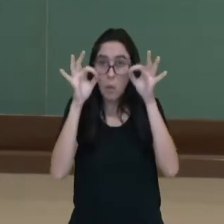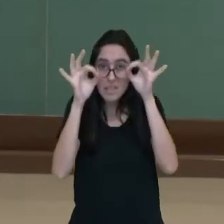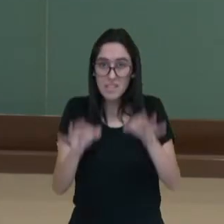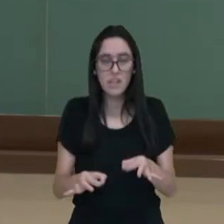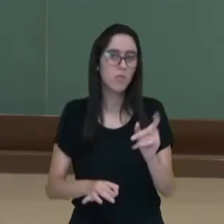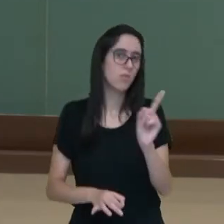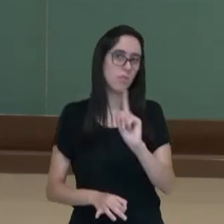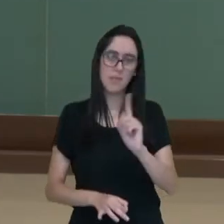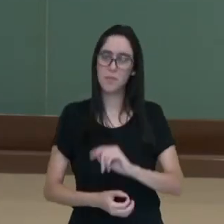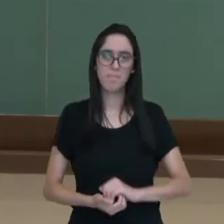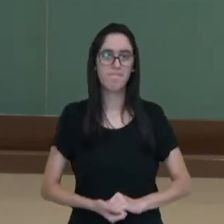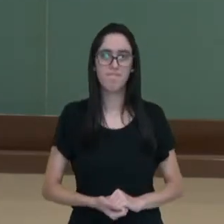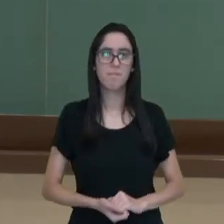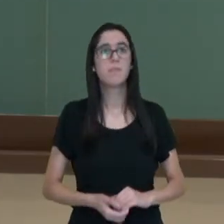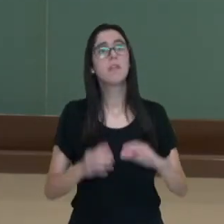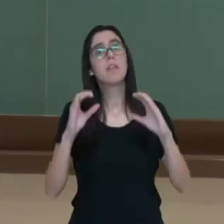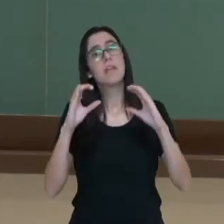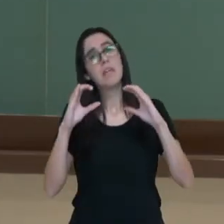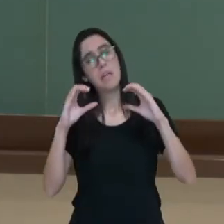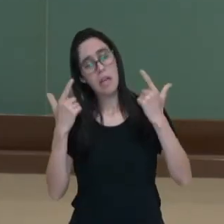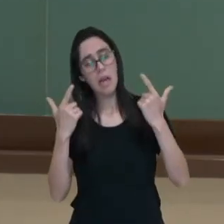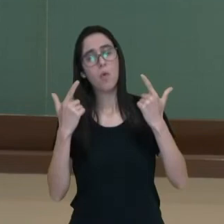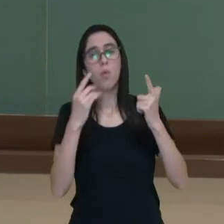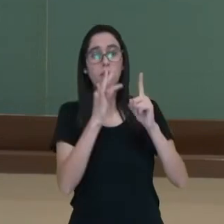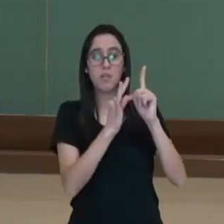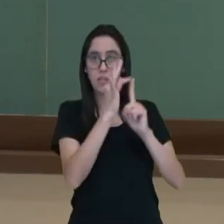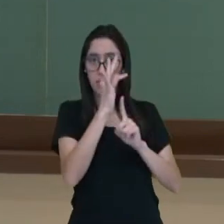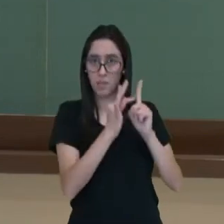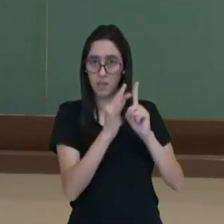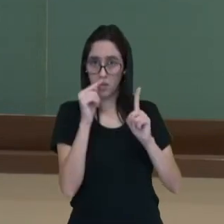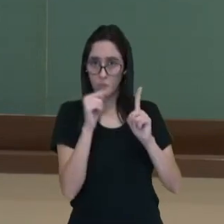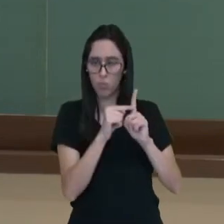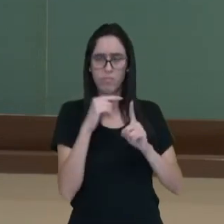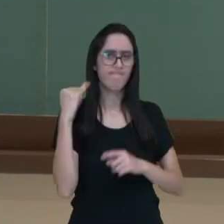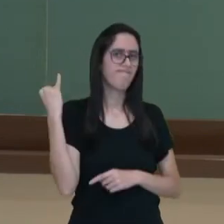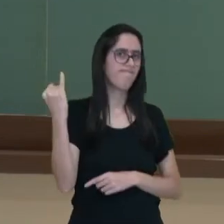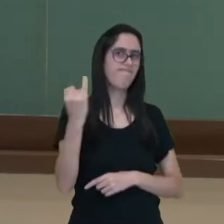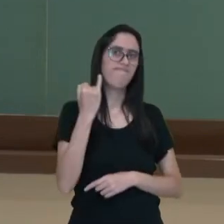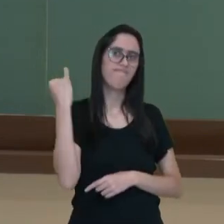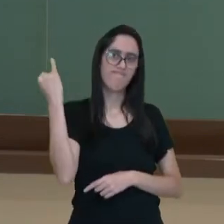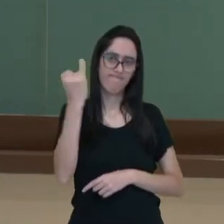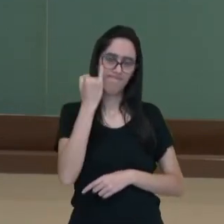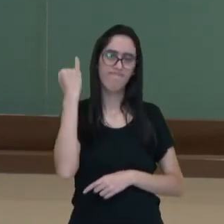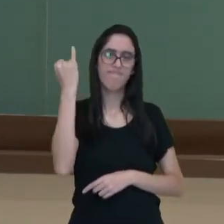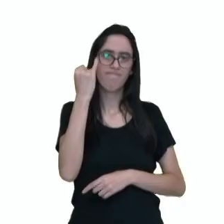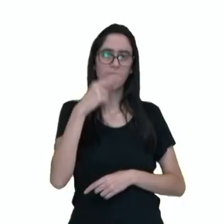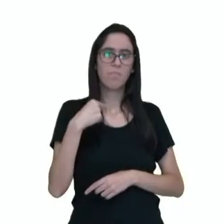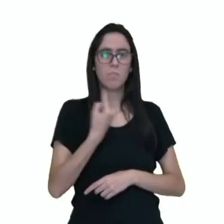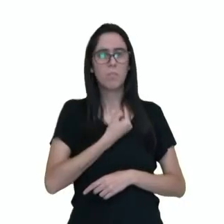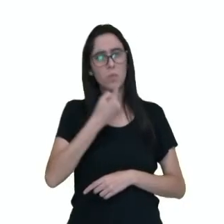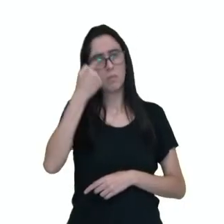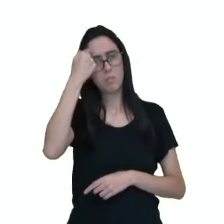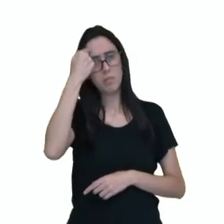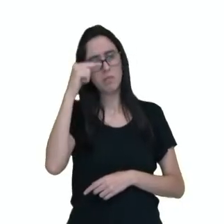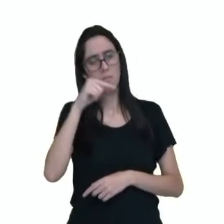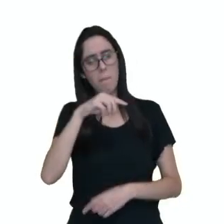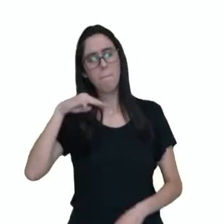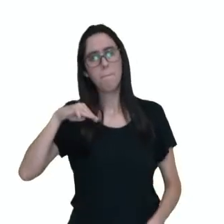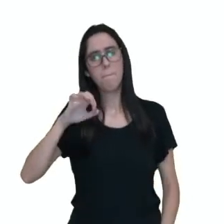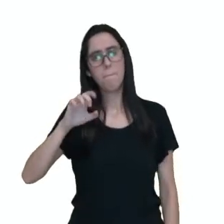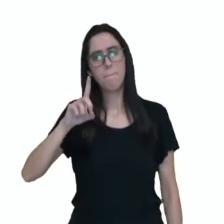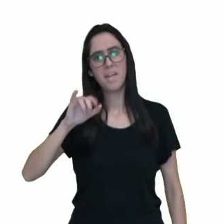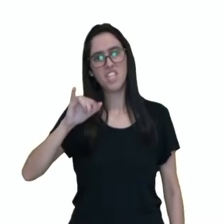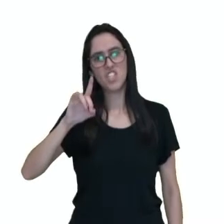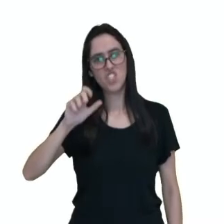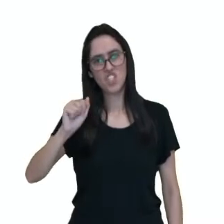É claro que a temperatura ela é muito importante e pensando na fidelidade da medida, nós temos as